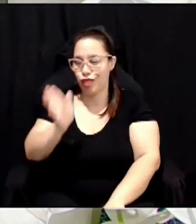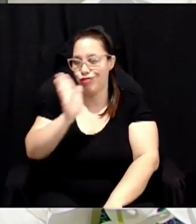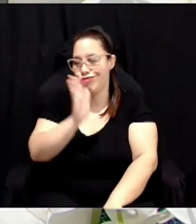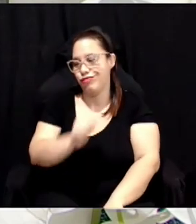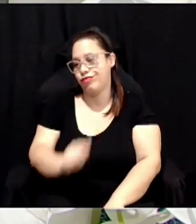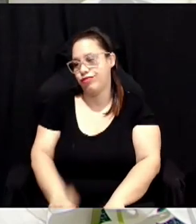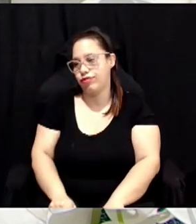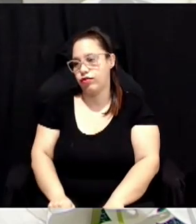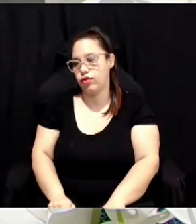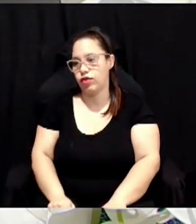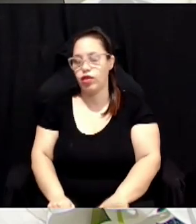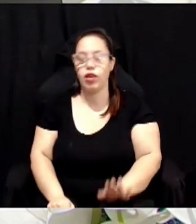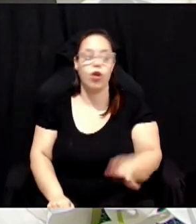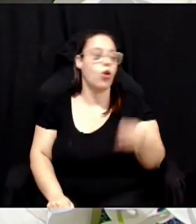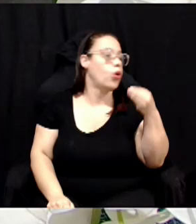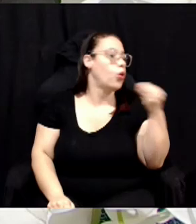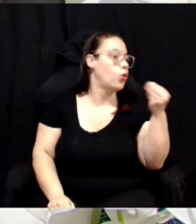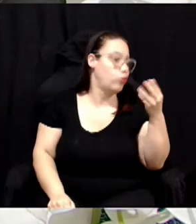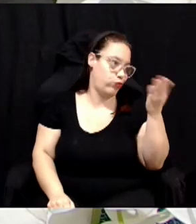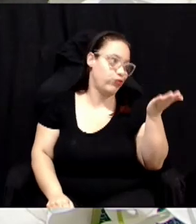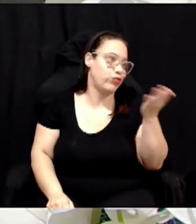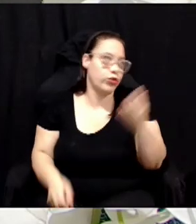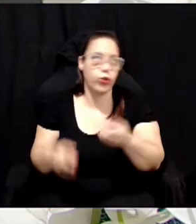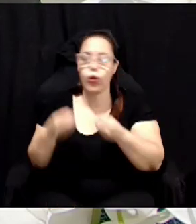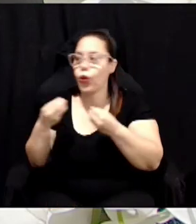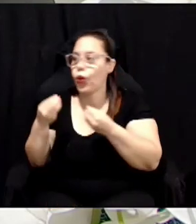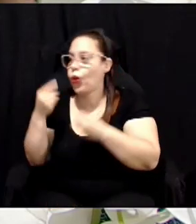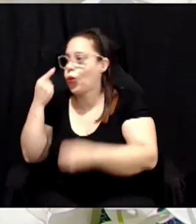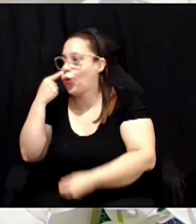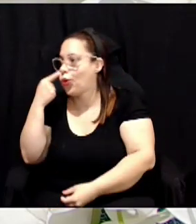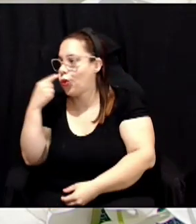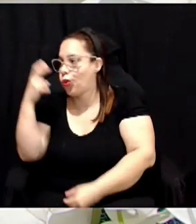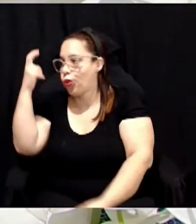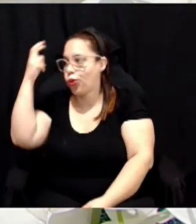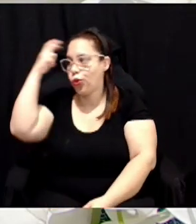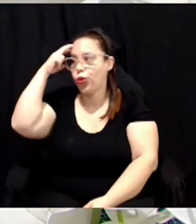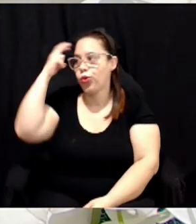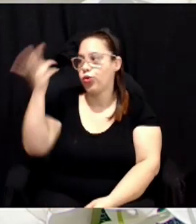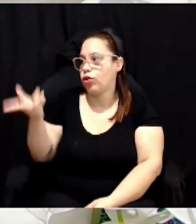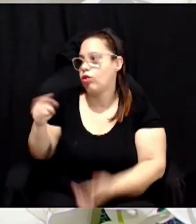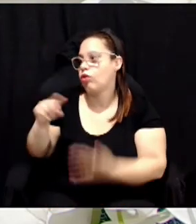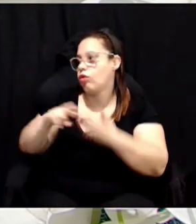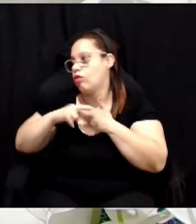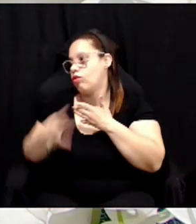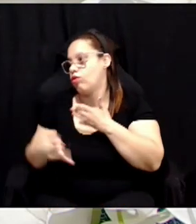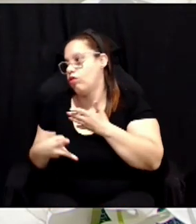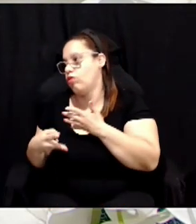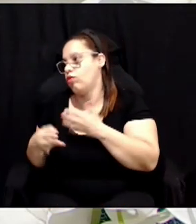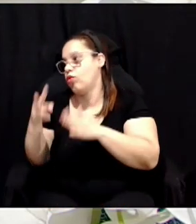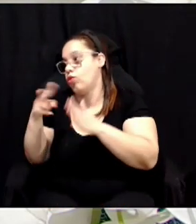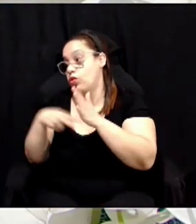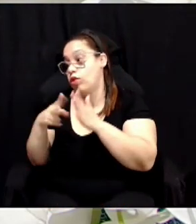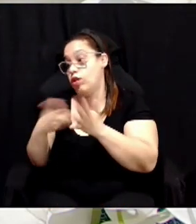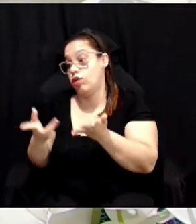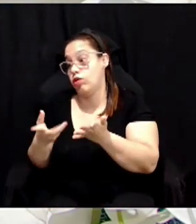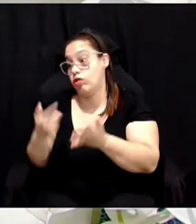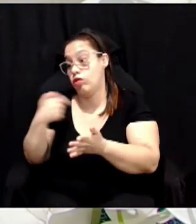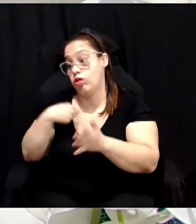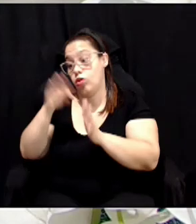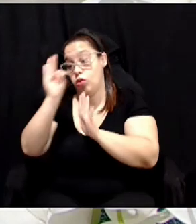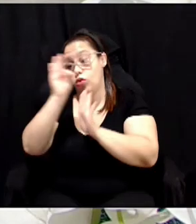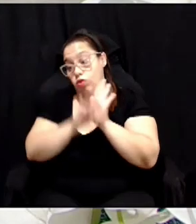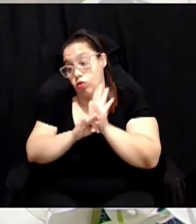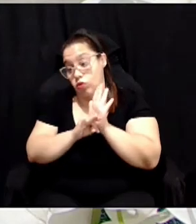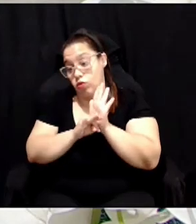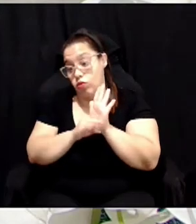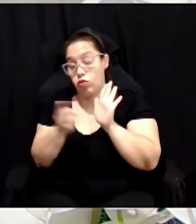exatamente como que eu vejo a minha cultura, a minha formação, como é que isso vai impactar naquilo que eu estou lendo. Eu leio o texto, nós dois temos o mesmo texto